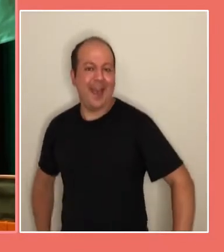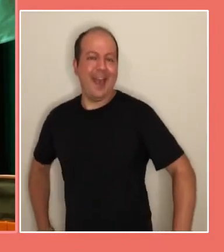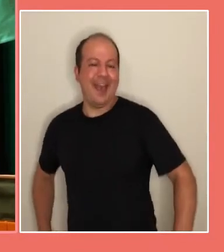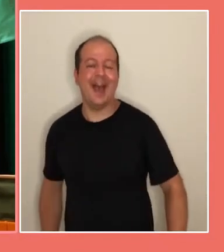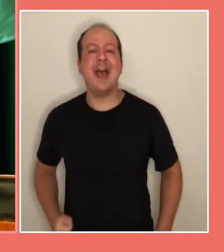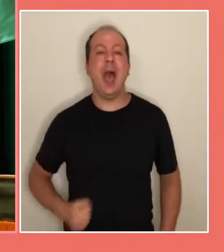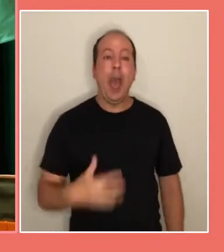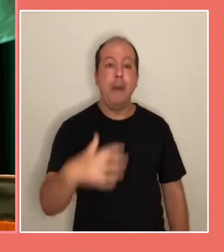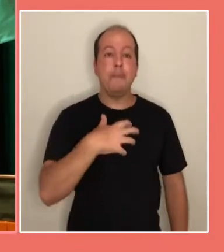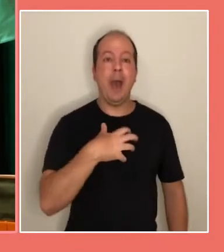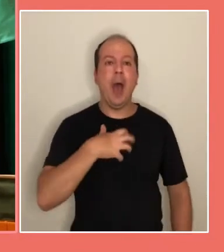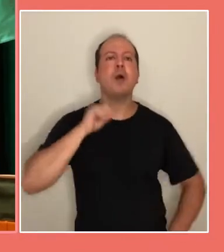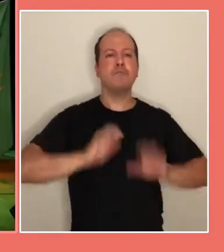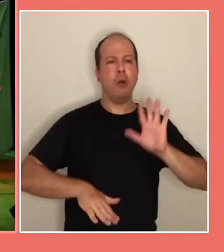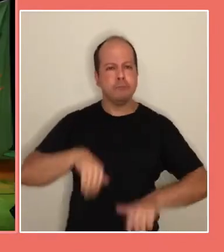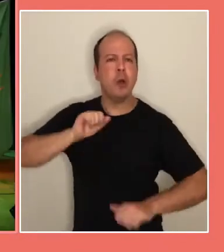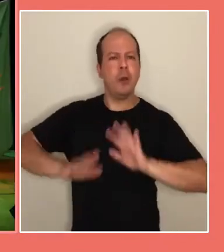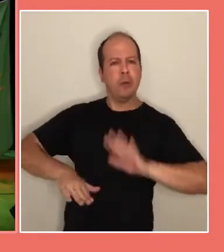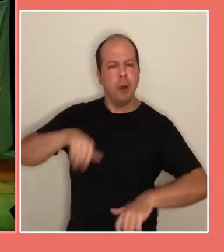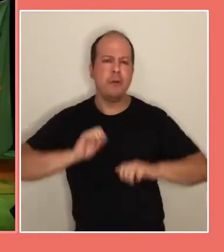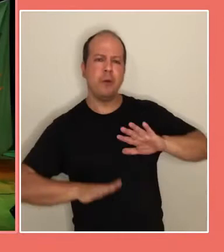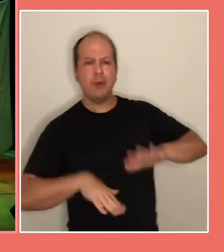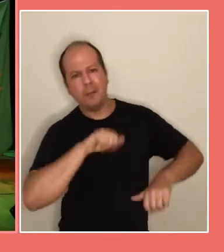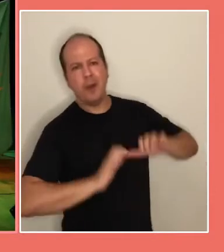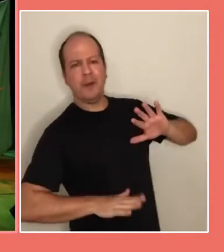Na Bahia bateu batucajé,